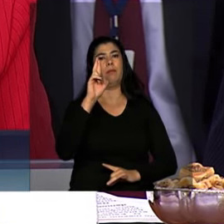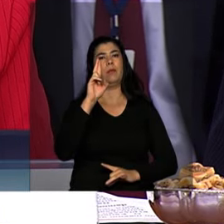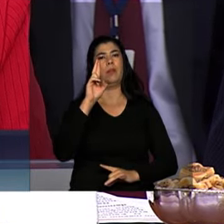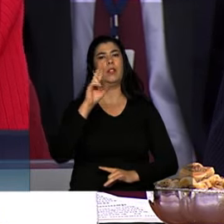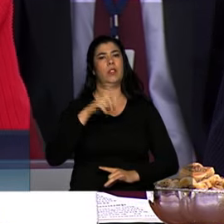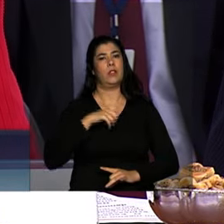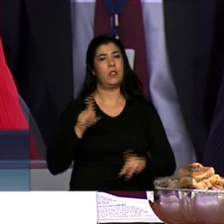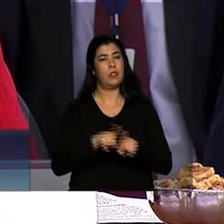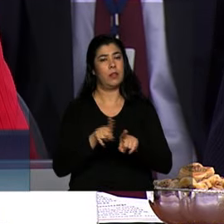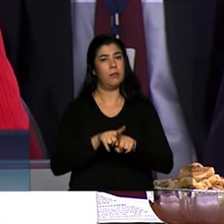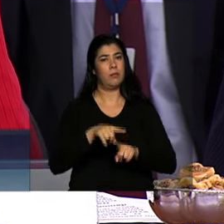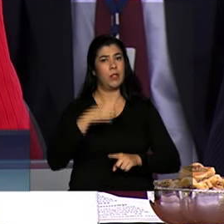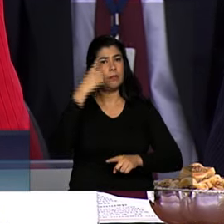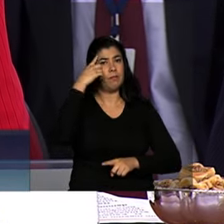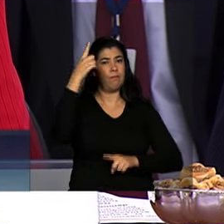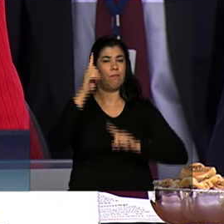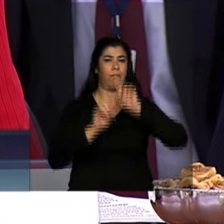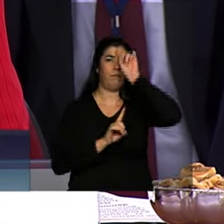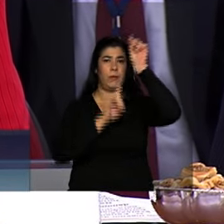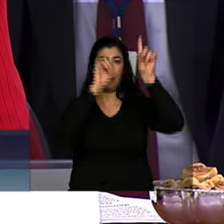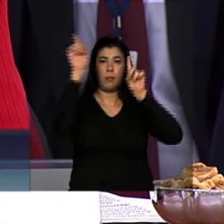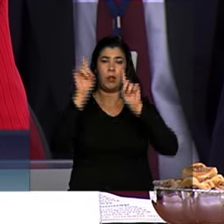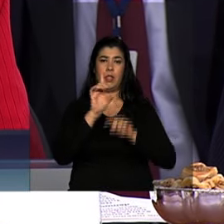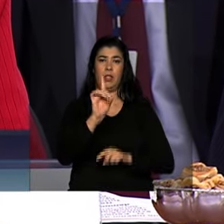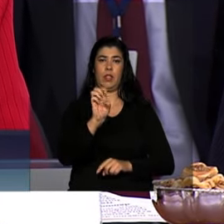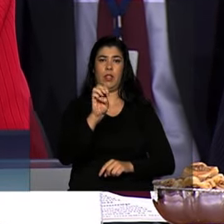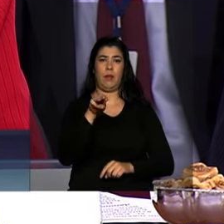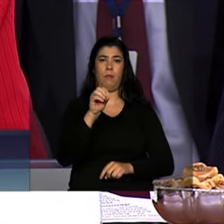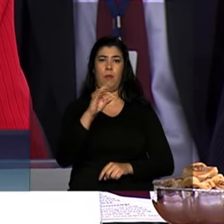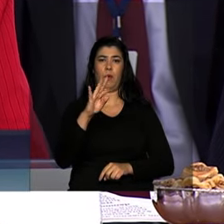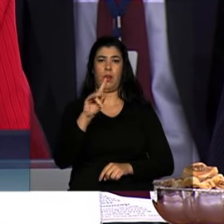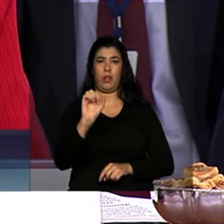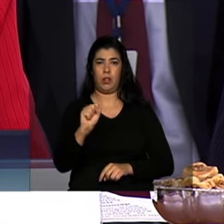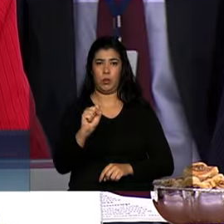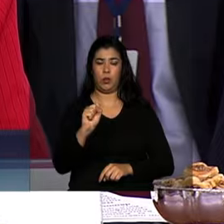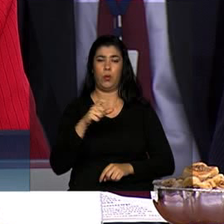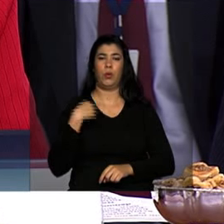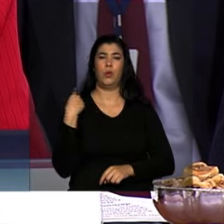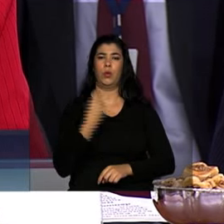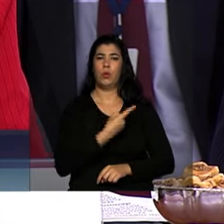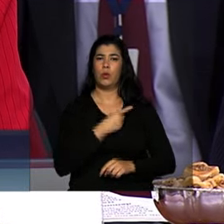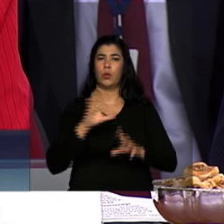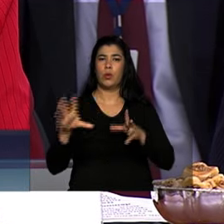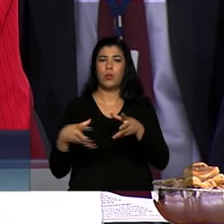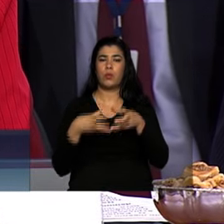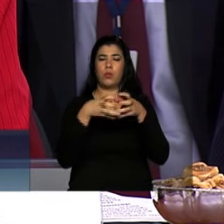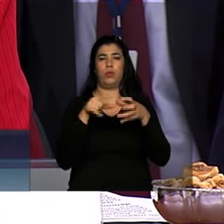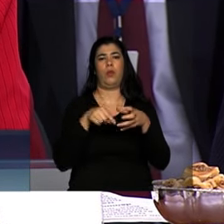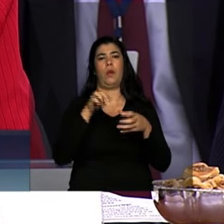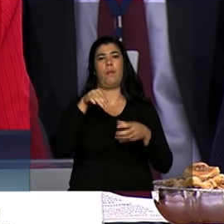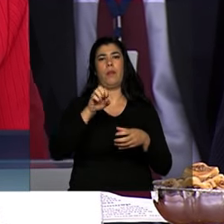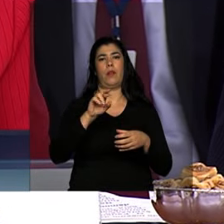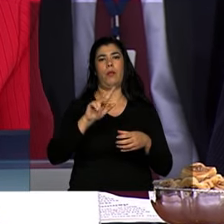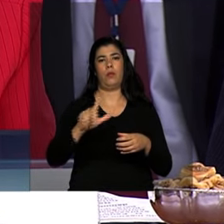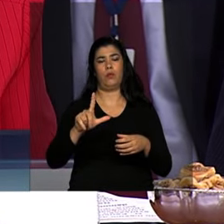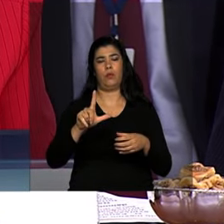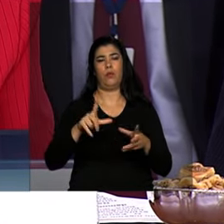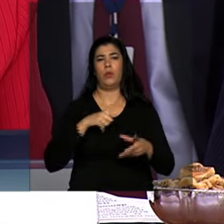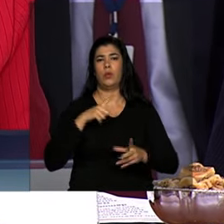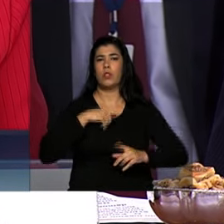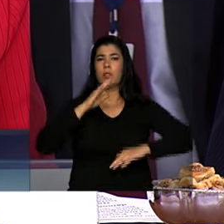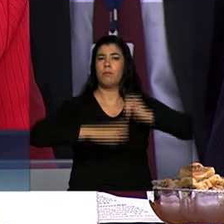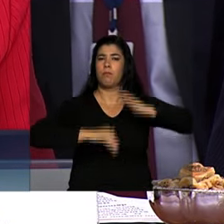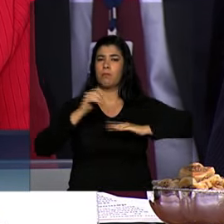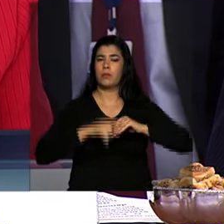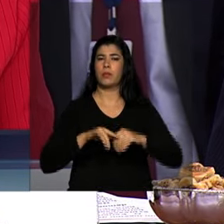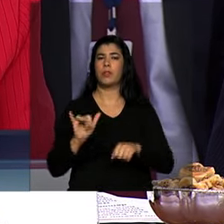mais democrático. Na cúpula social do Mercosul, nós fortalecemos mecanismos que permitem